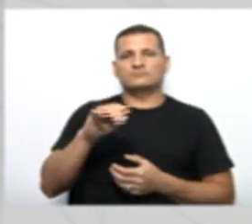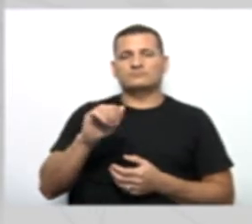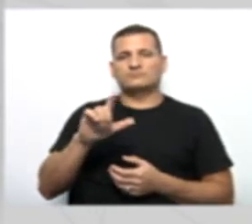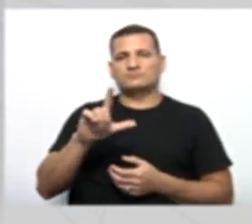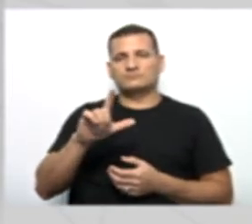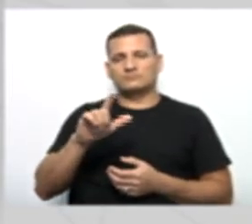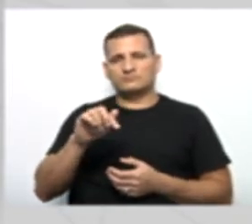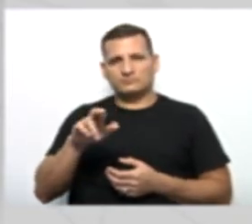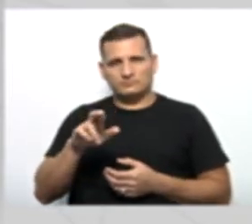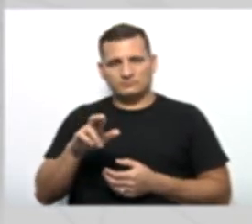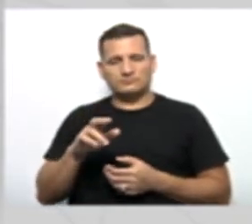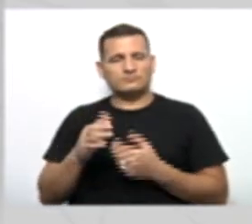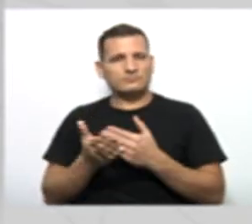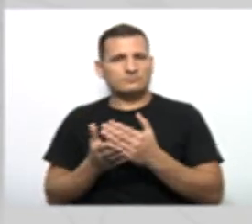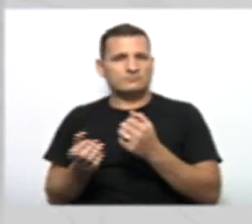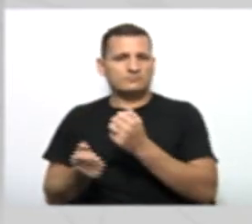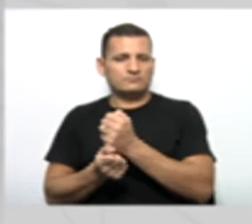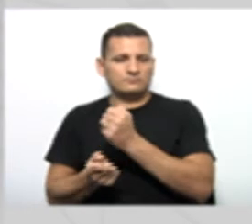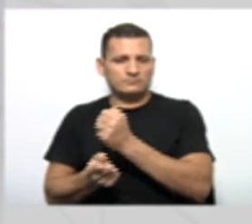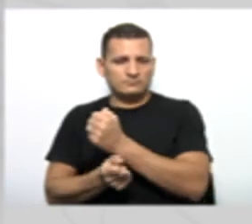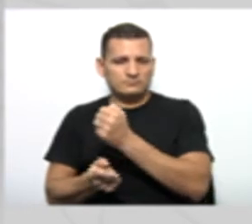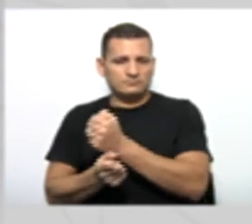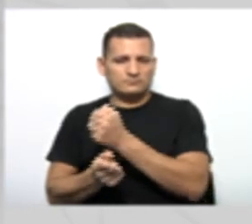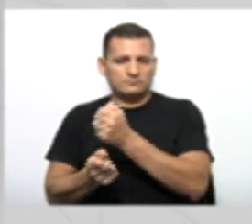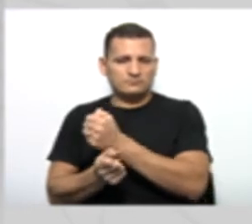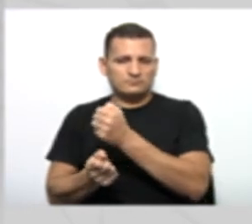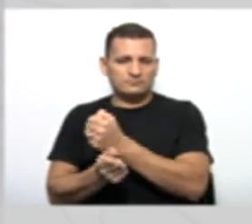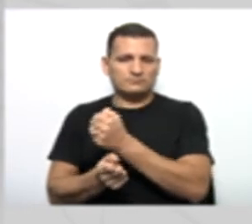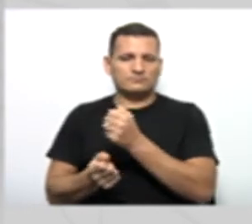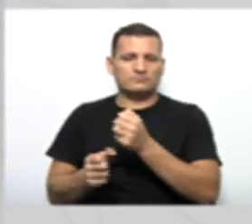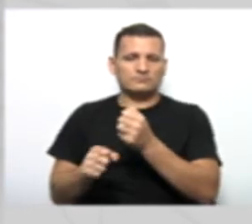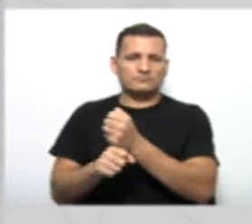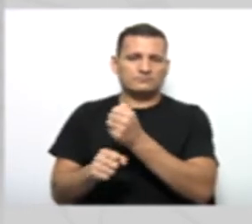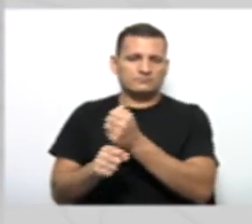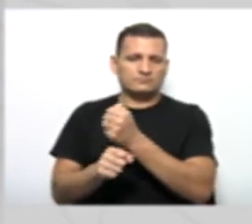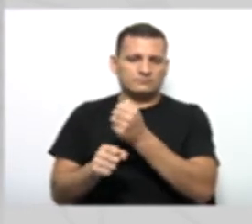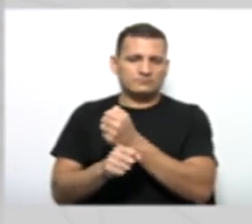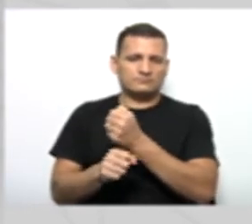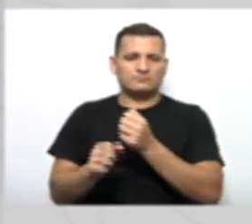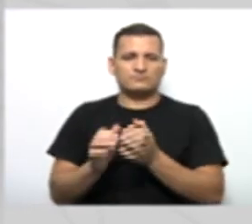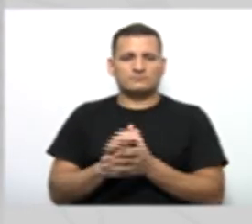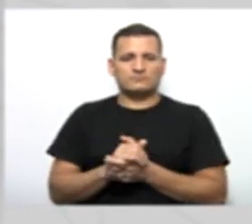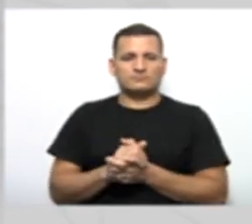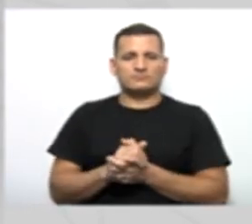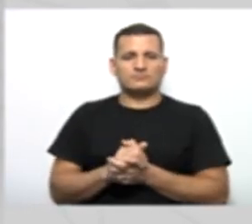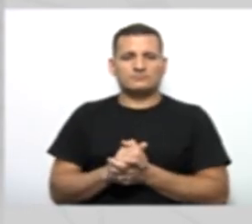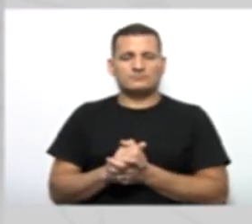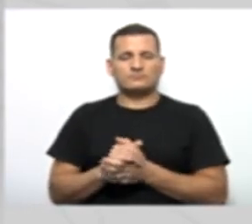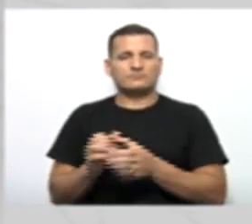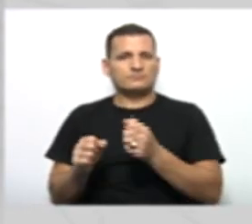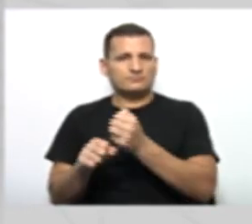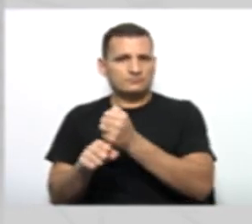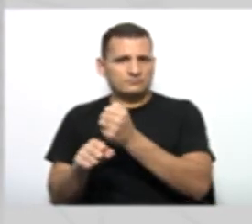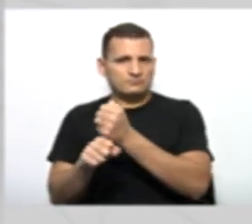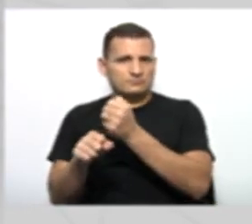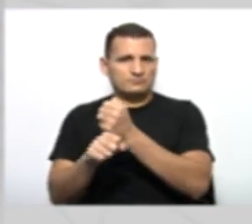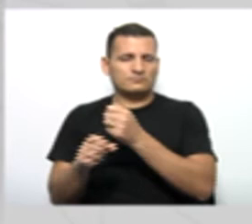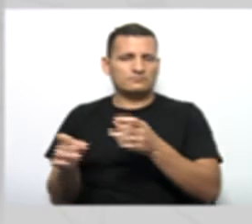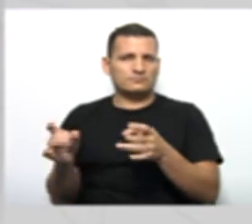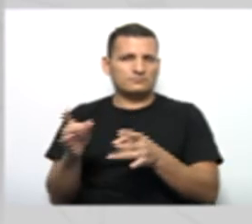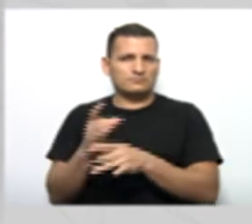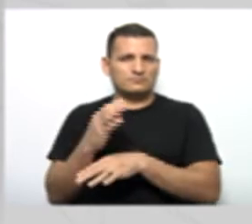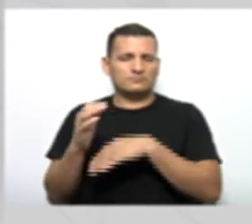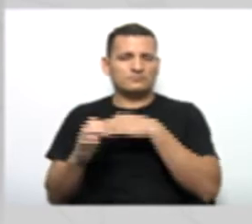construir infraestrutura. Após essa licença de instalação, após a empresa acabar de construir a sua